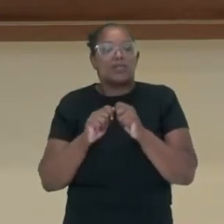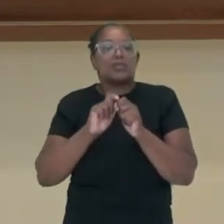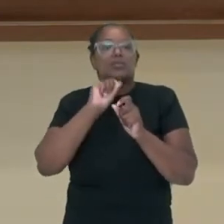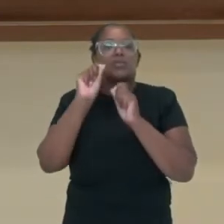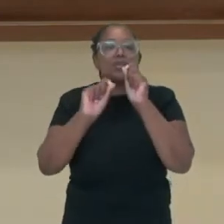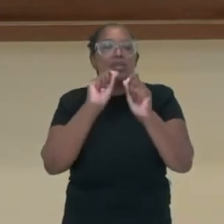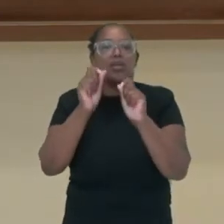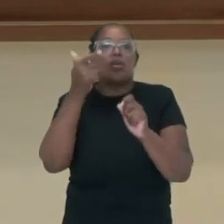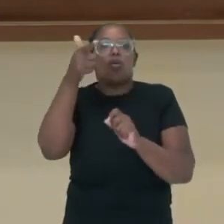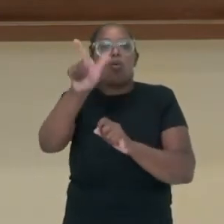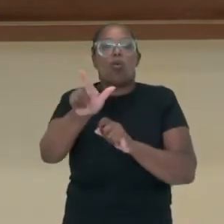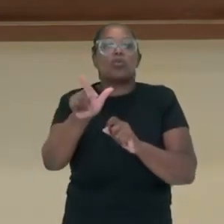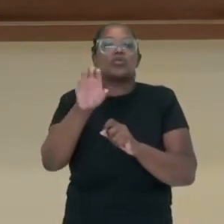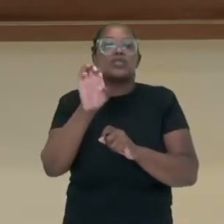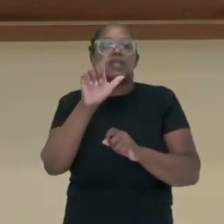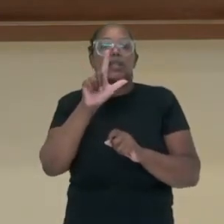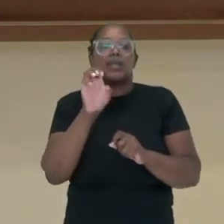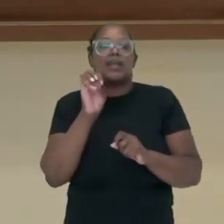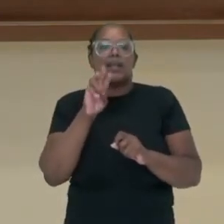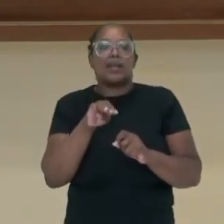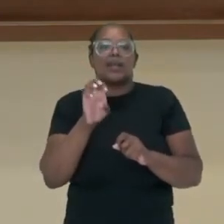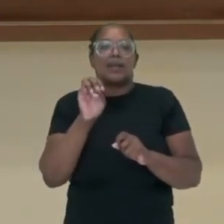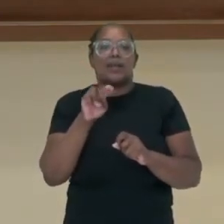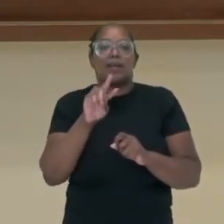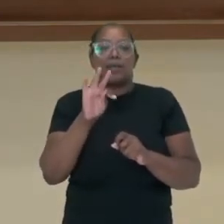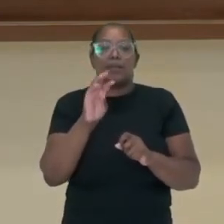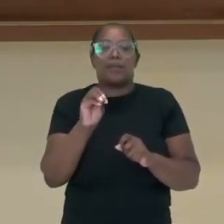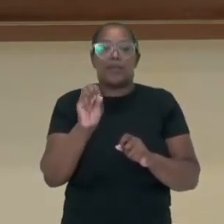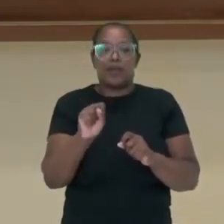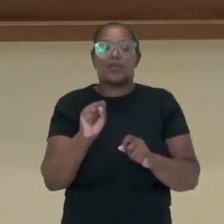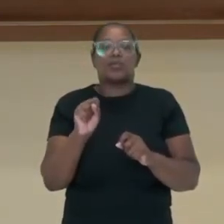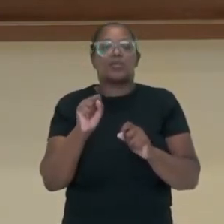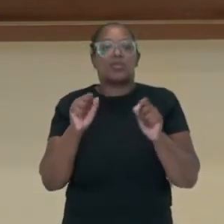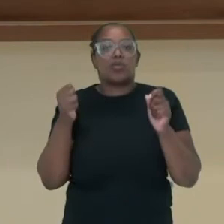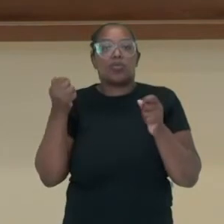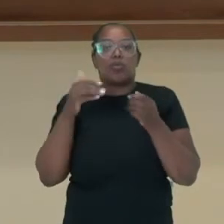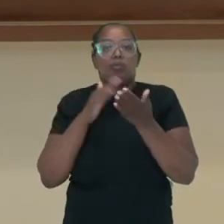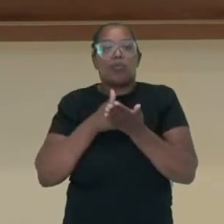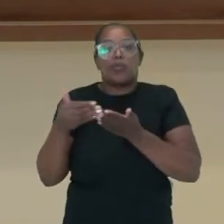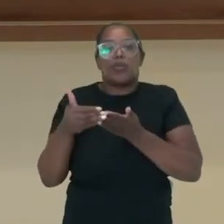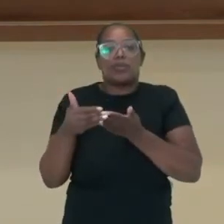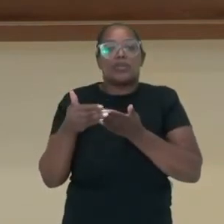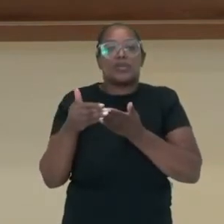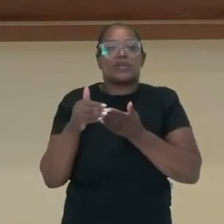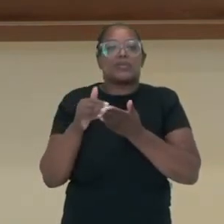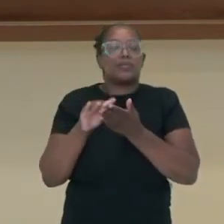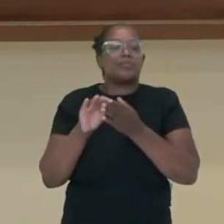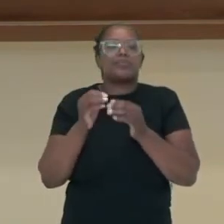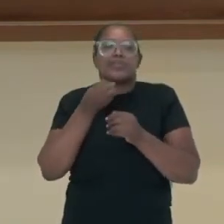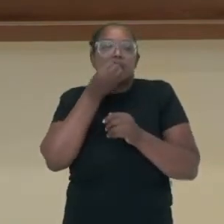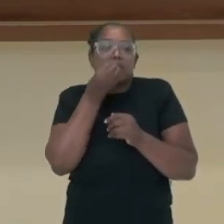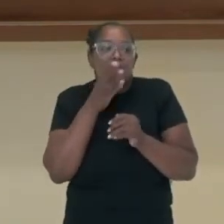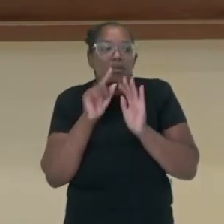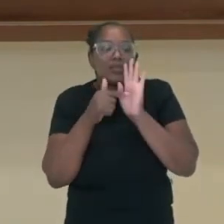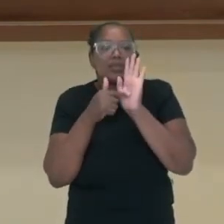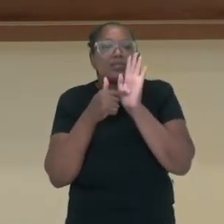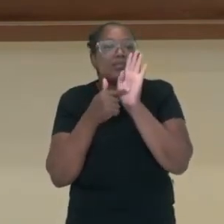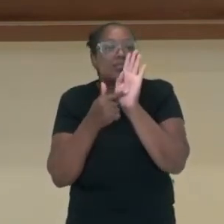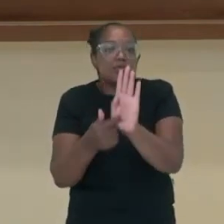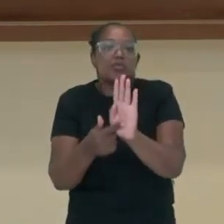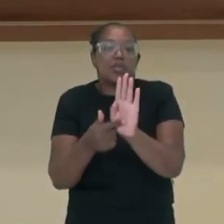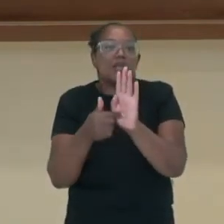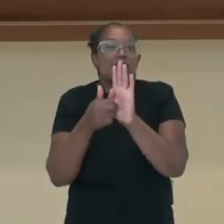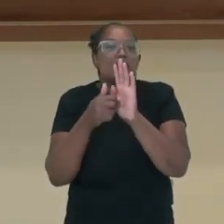obviamente, outros elementos também começassem a ser concentrados em termos de não bem vistos pela sociedade. A